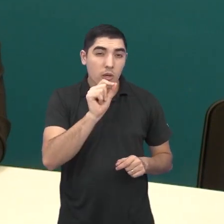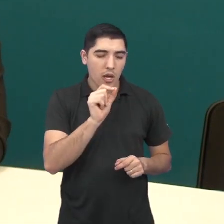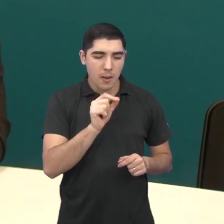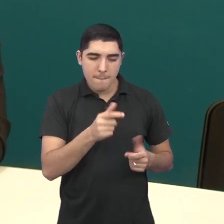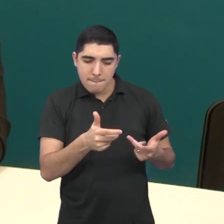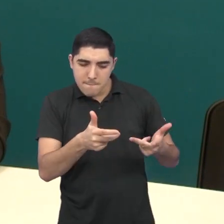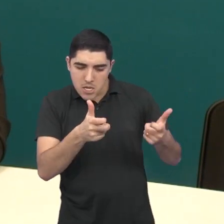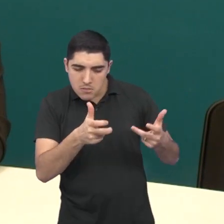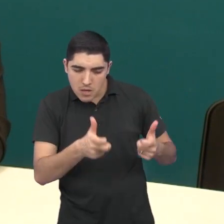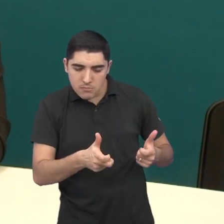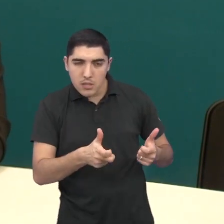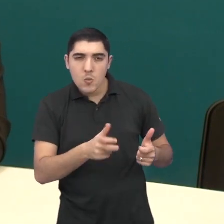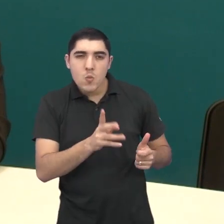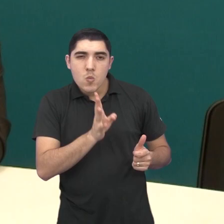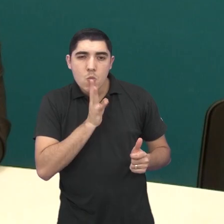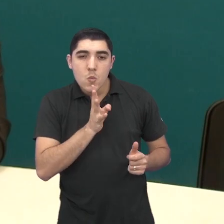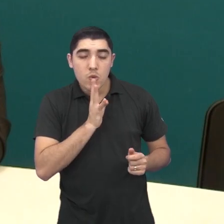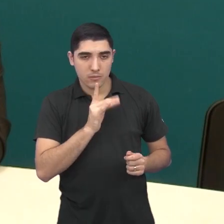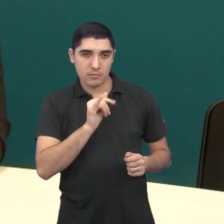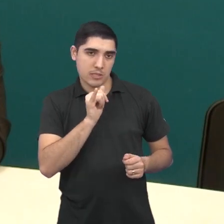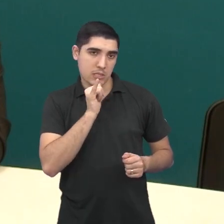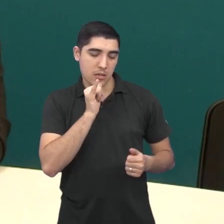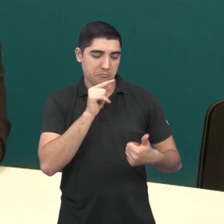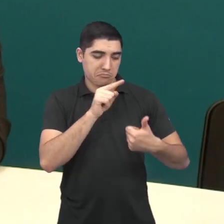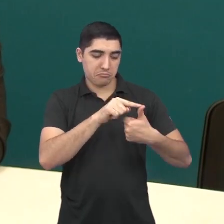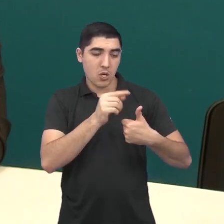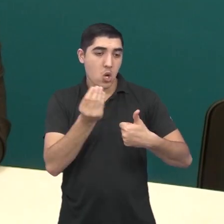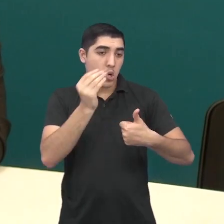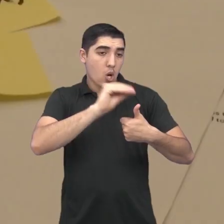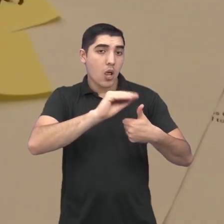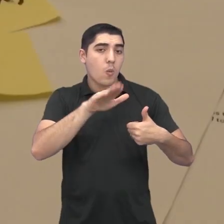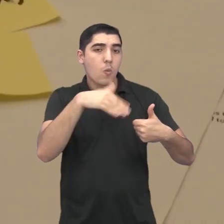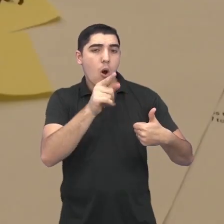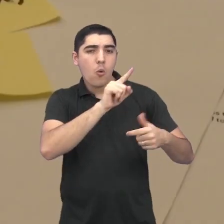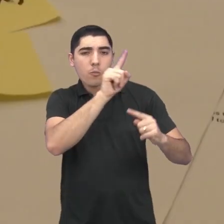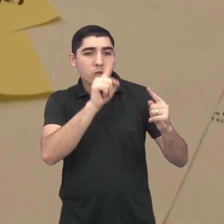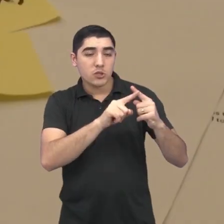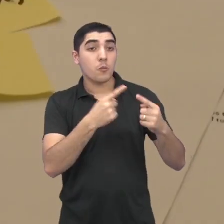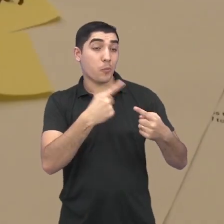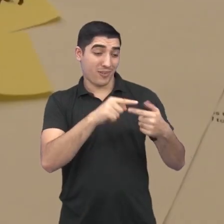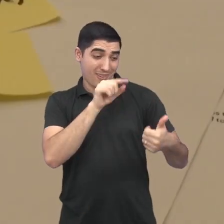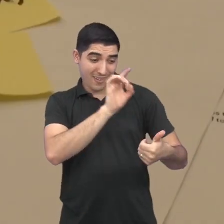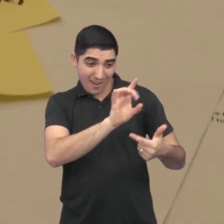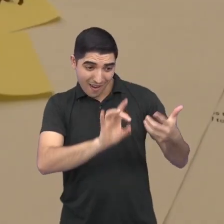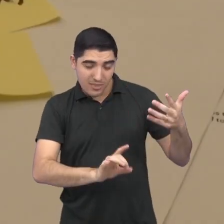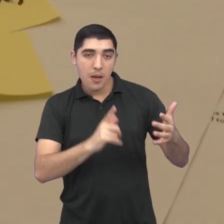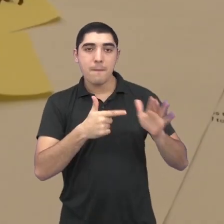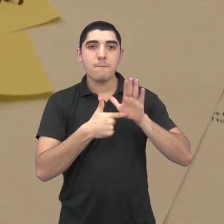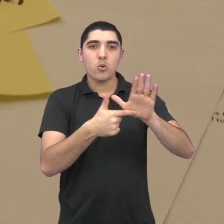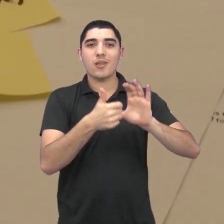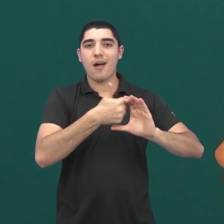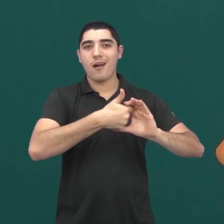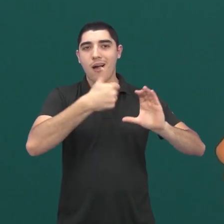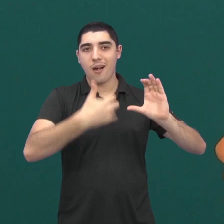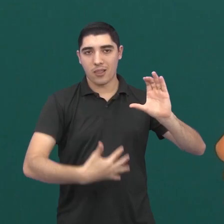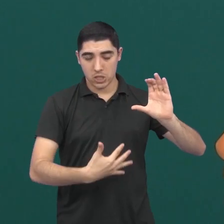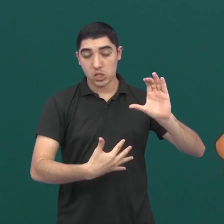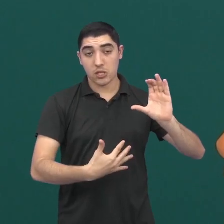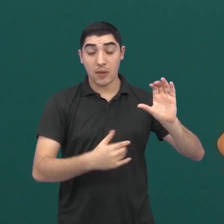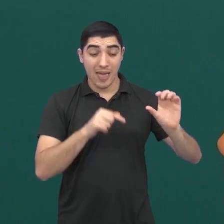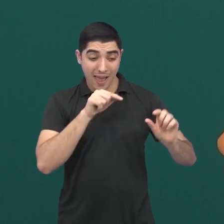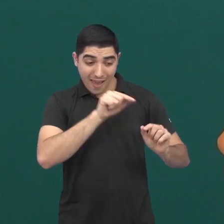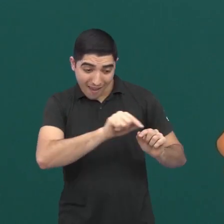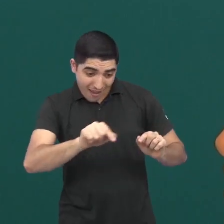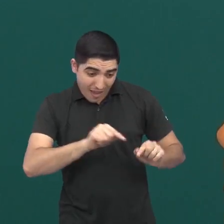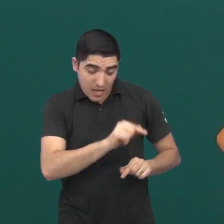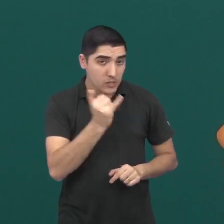gente consegue, além de definir uma proto-persona com essas características, né? E aí com essas informações todas eu consigo